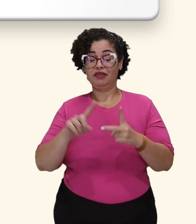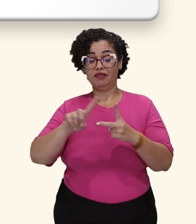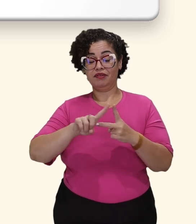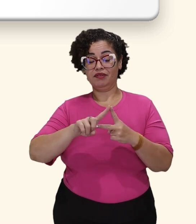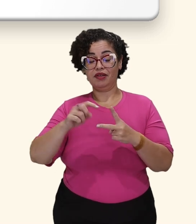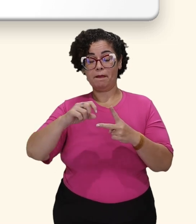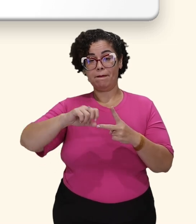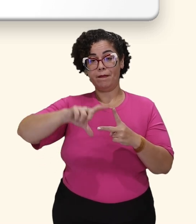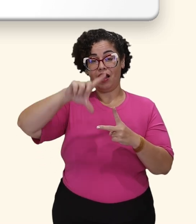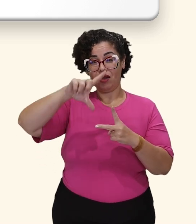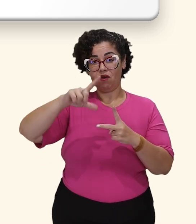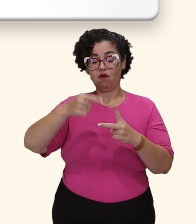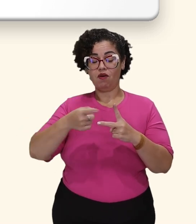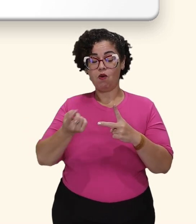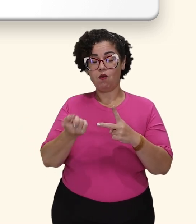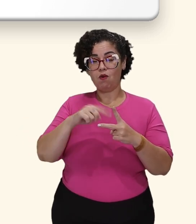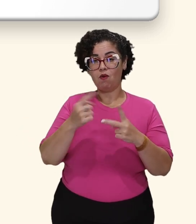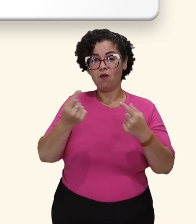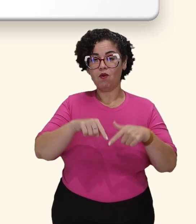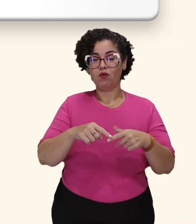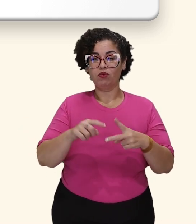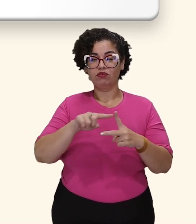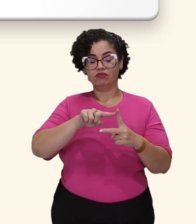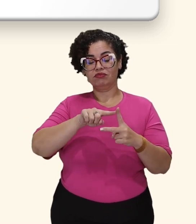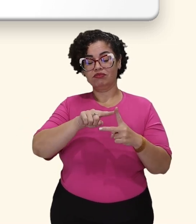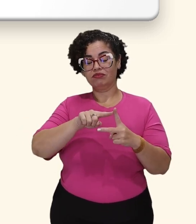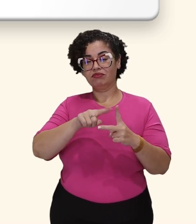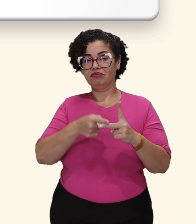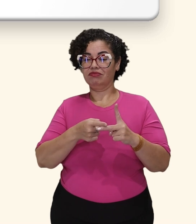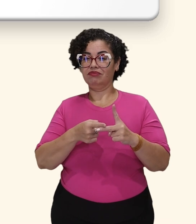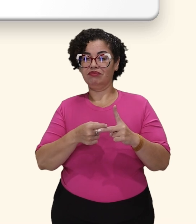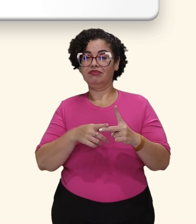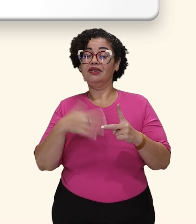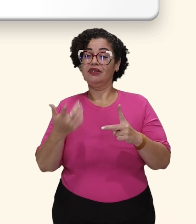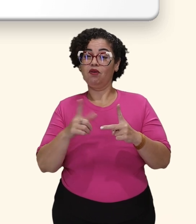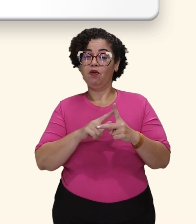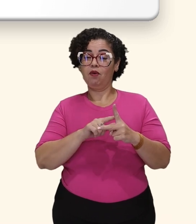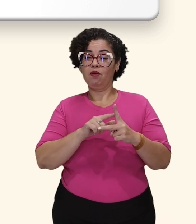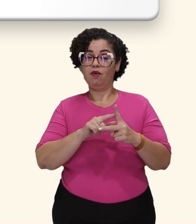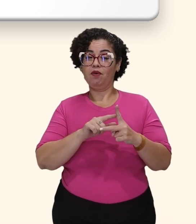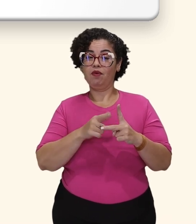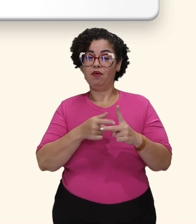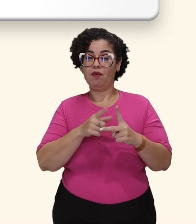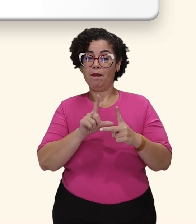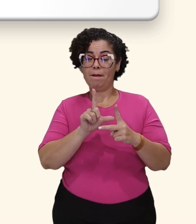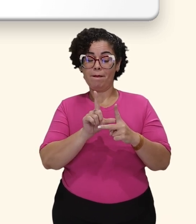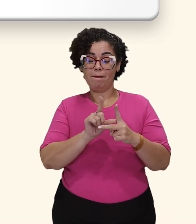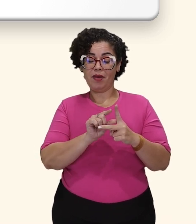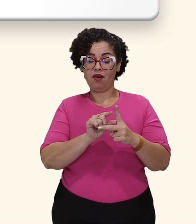o maior lado é oposto ao maior ângulo. Logo, o menor